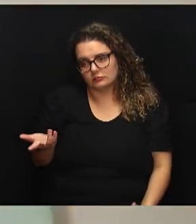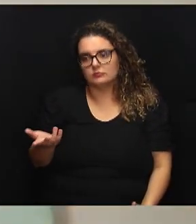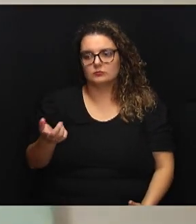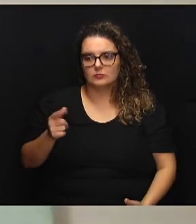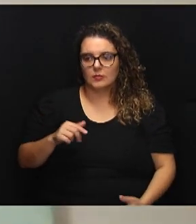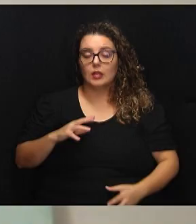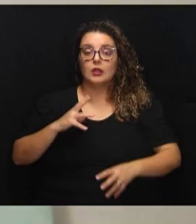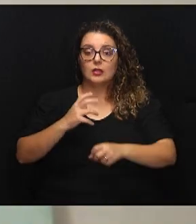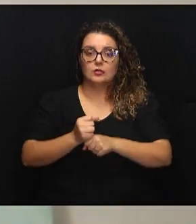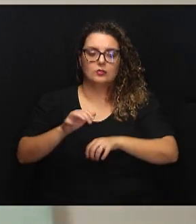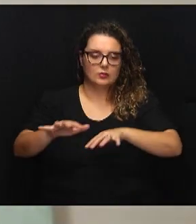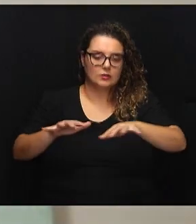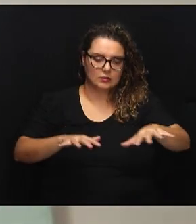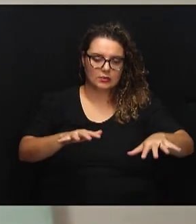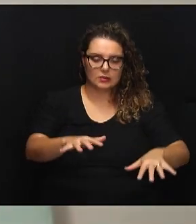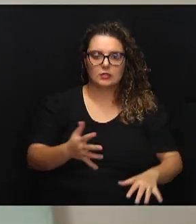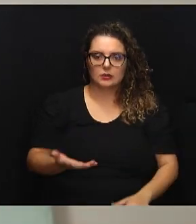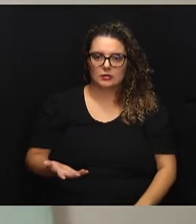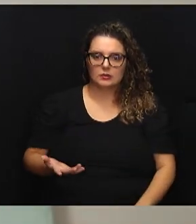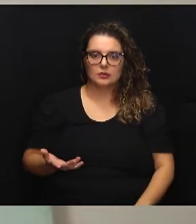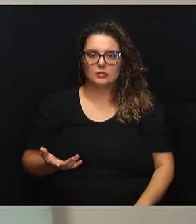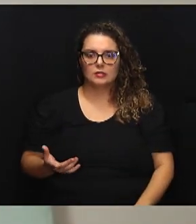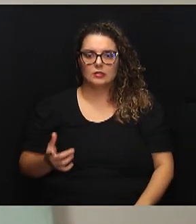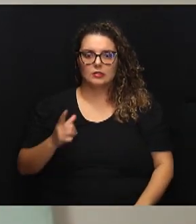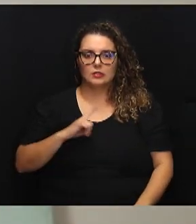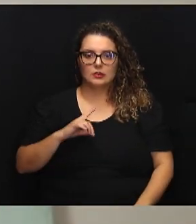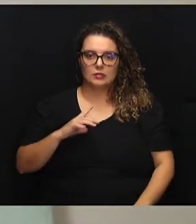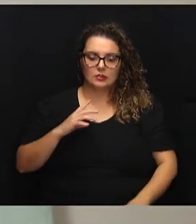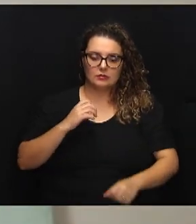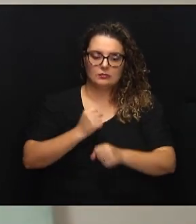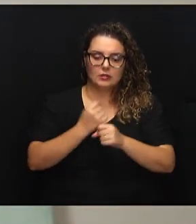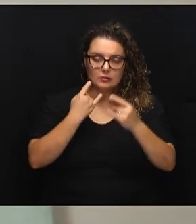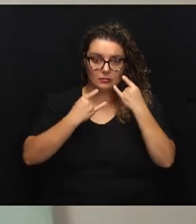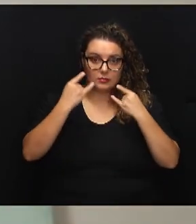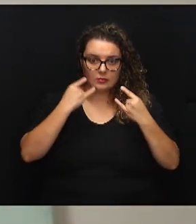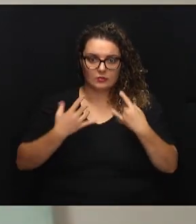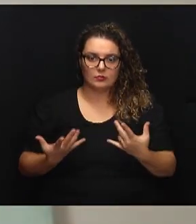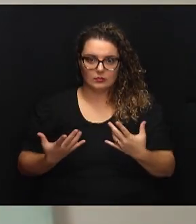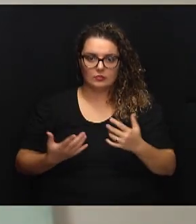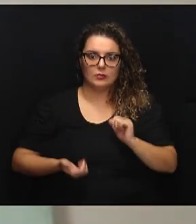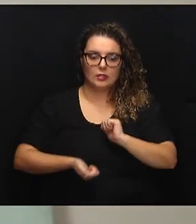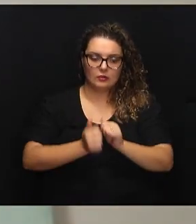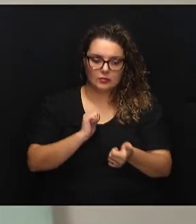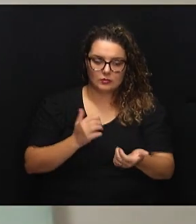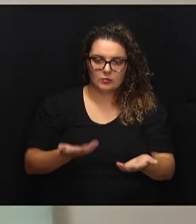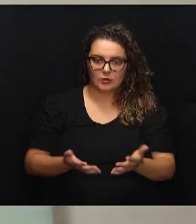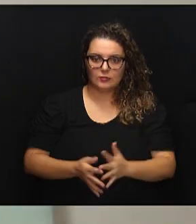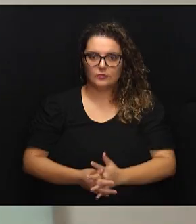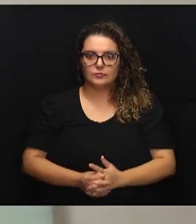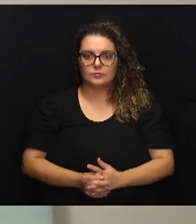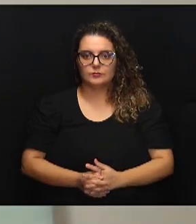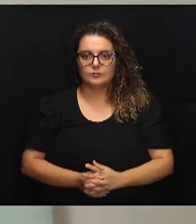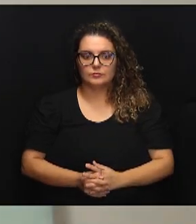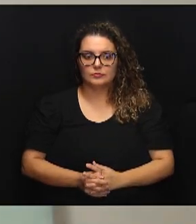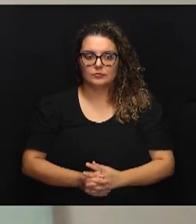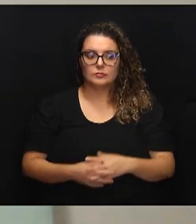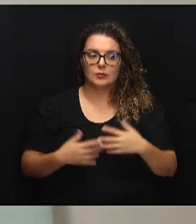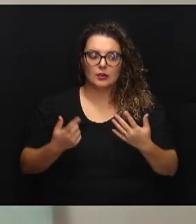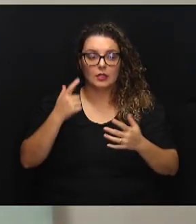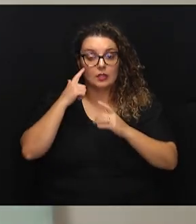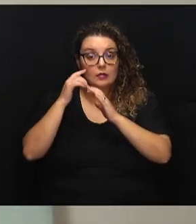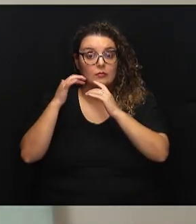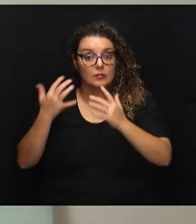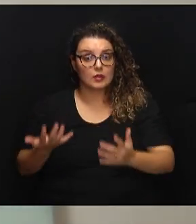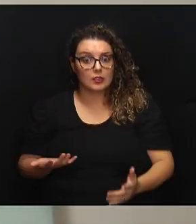todos os setores mesmo, né, que vem atribuir esse interesse pelo futebol. E aí a gente pensar nisso,